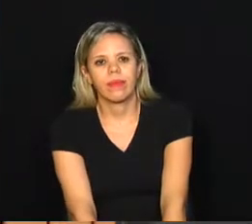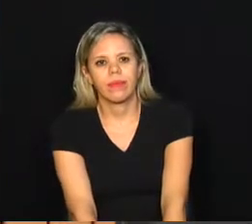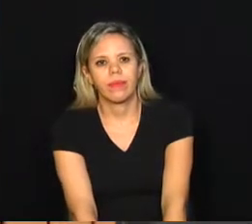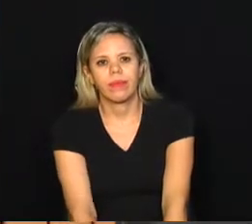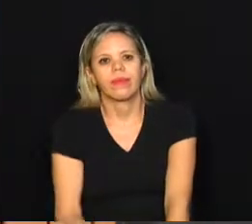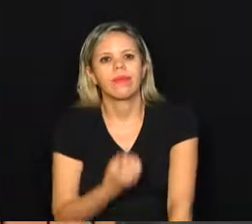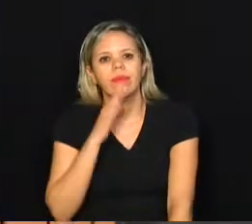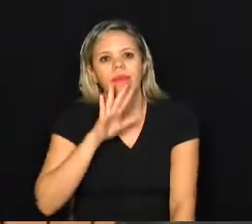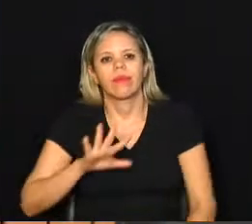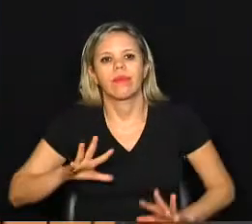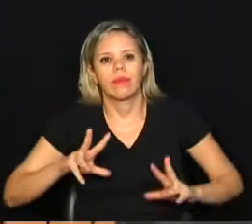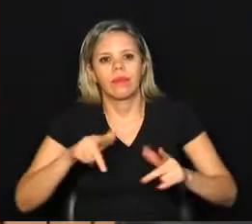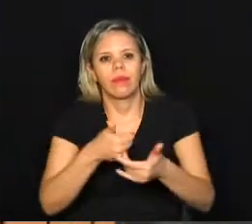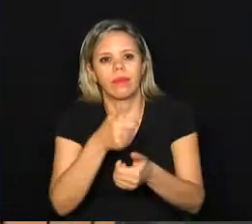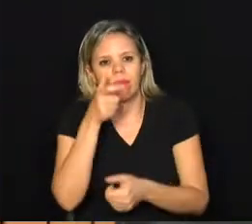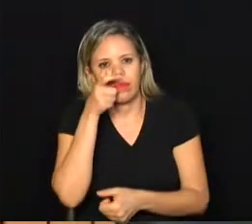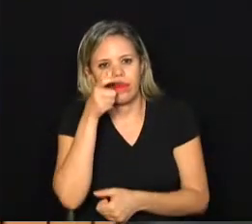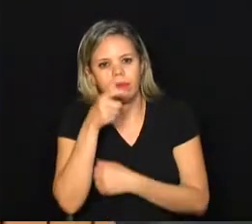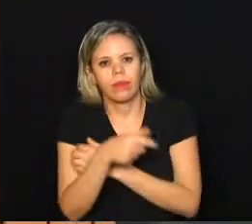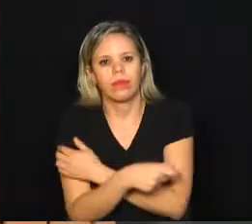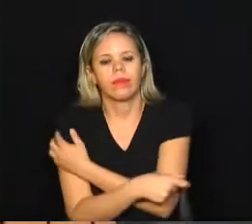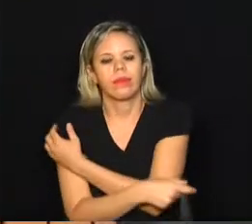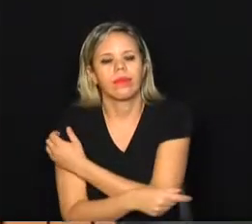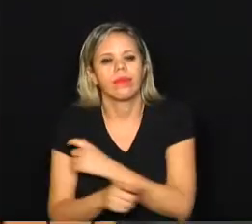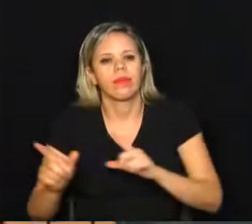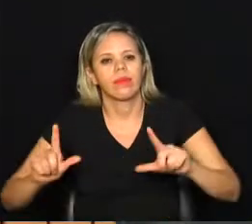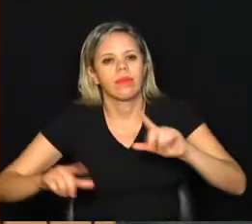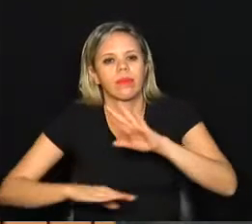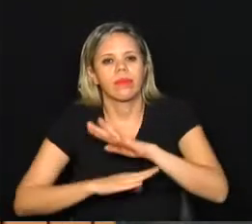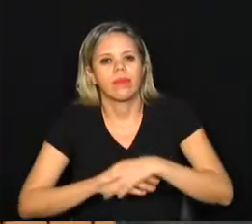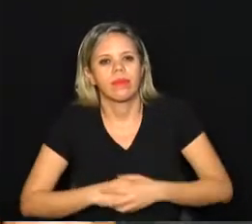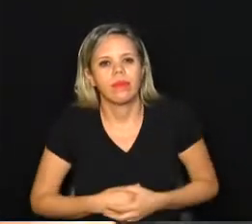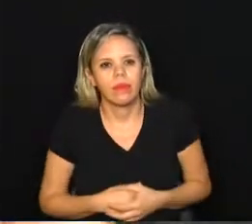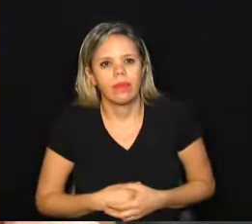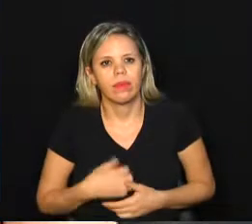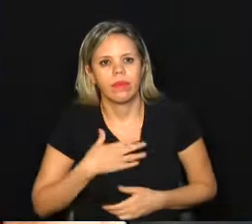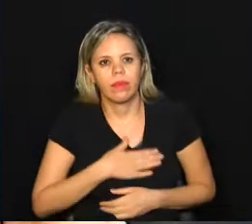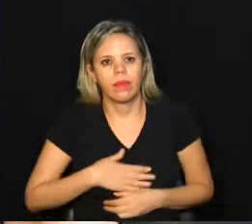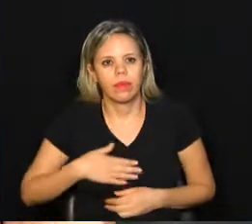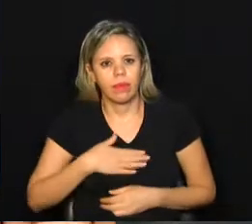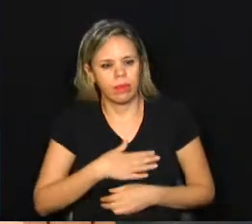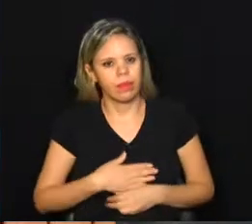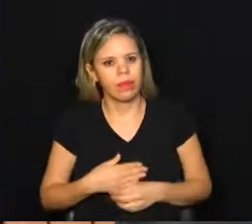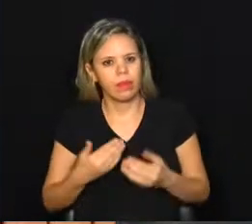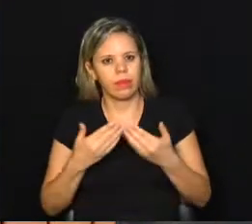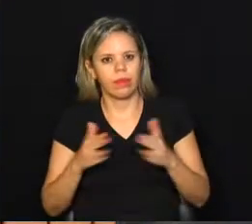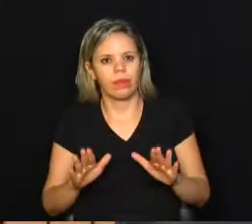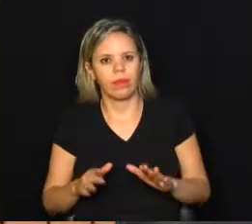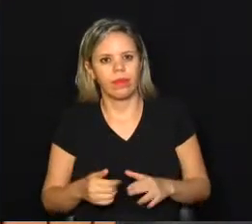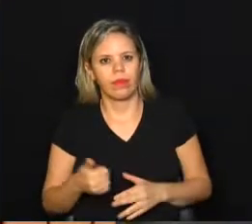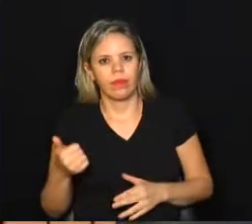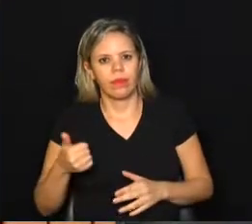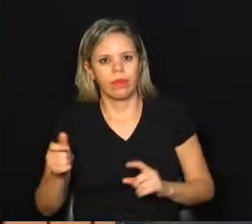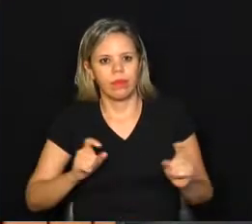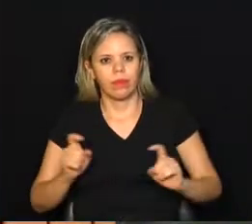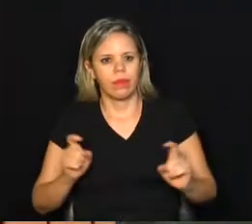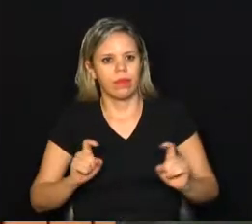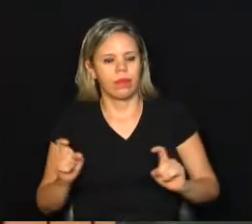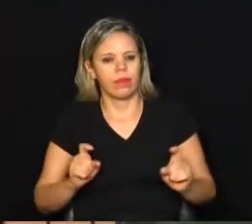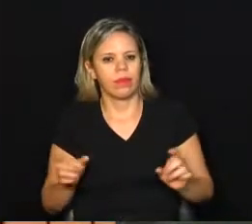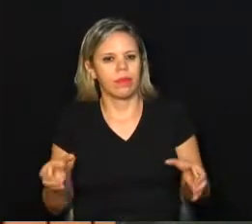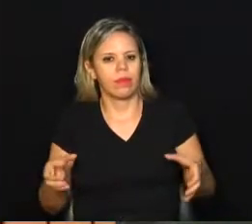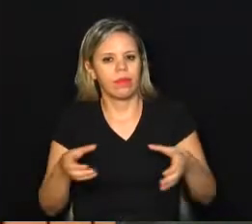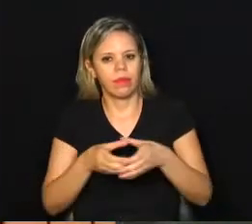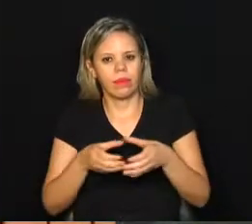Boa tarde a todos que nos assistem da TV Câmara. Uma satisfação abrir aqui a primeira reunião da